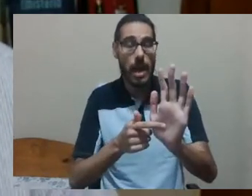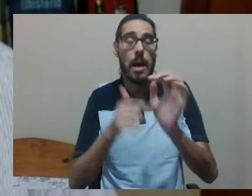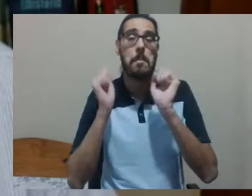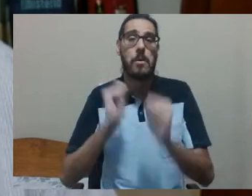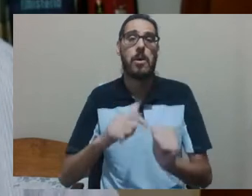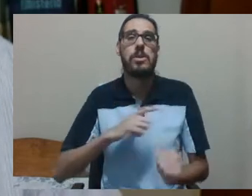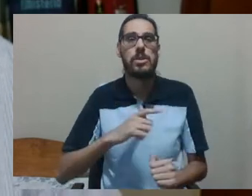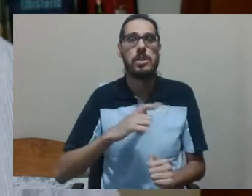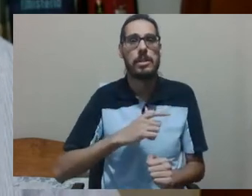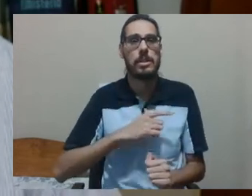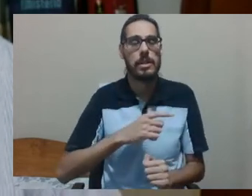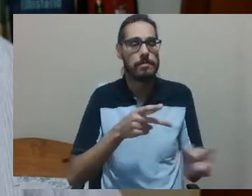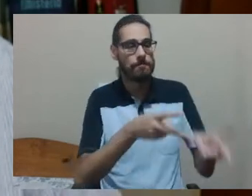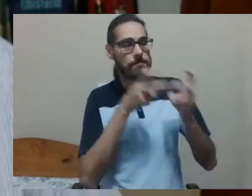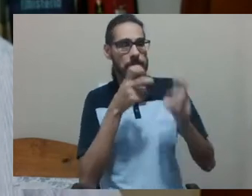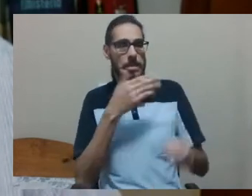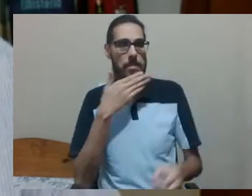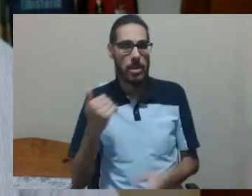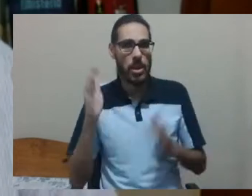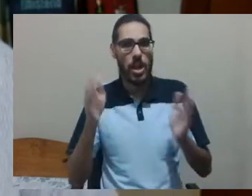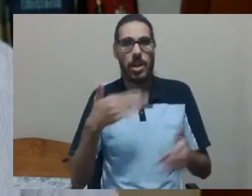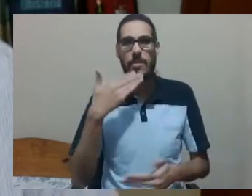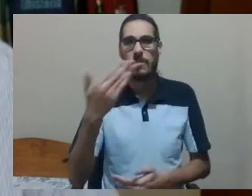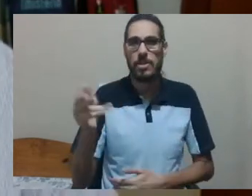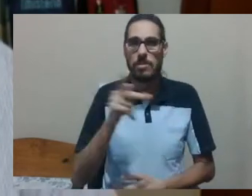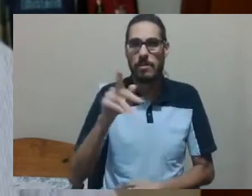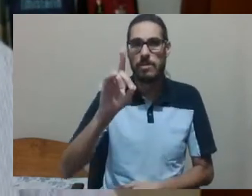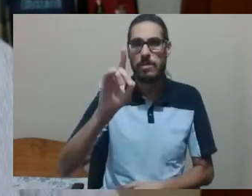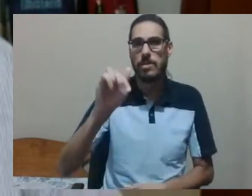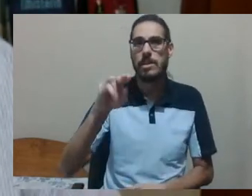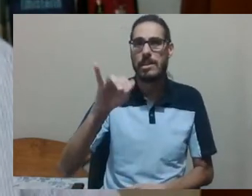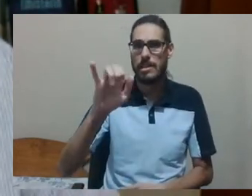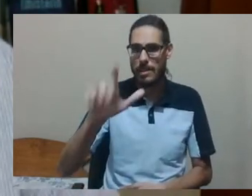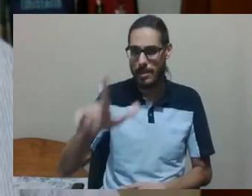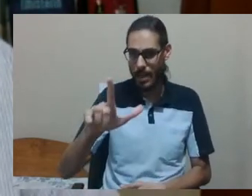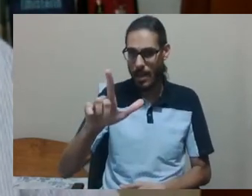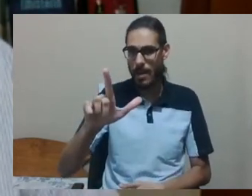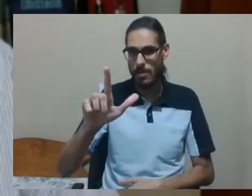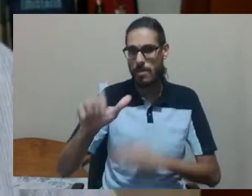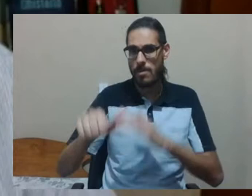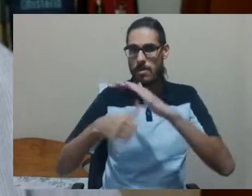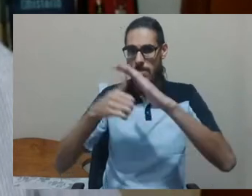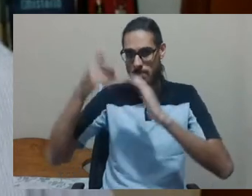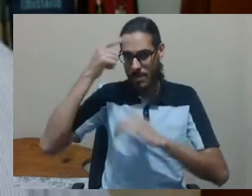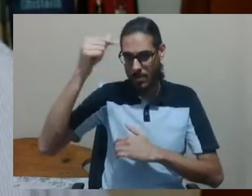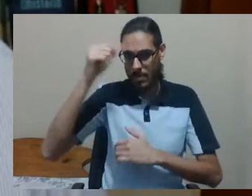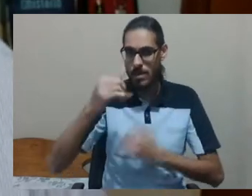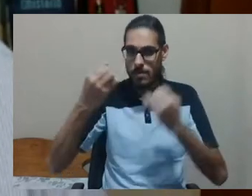dessa questão. Eu vou pedir para o professor Daniel, da Pró-Reitoria de Graduação, falar sobre isso.